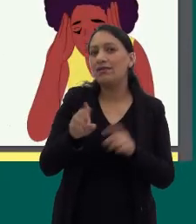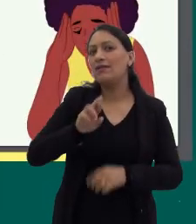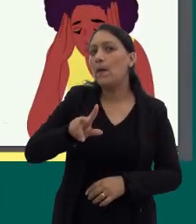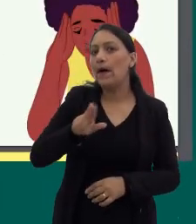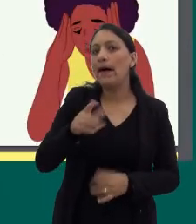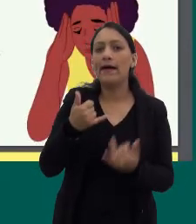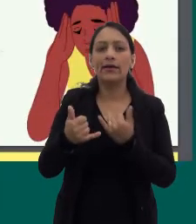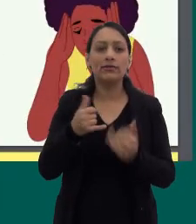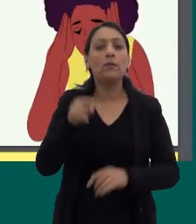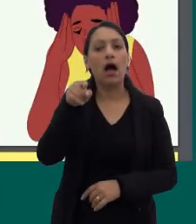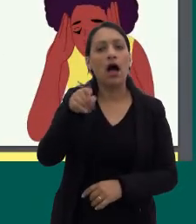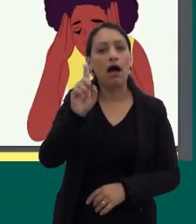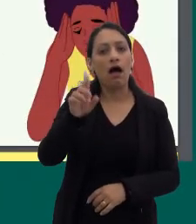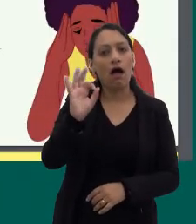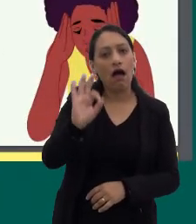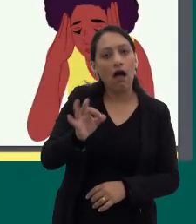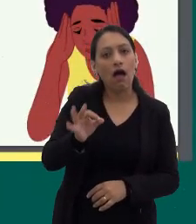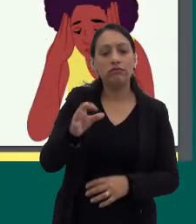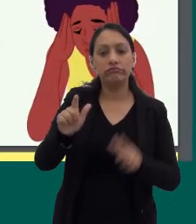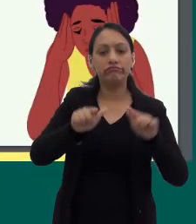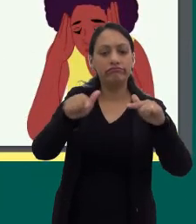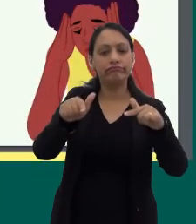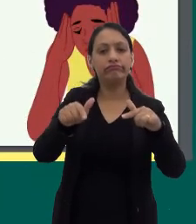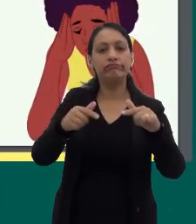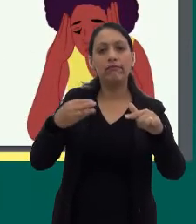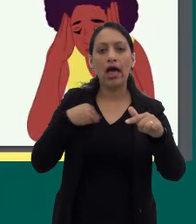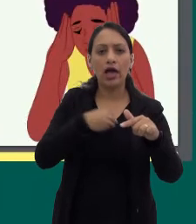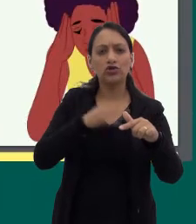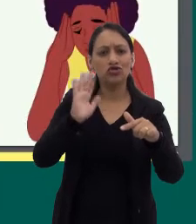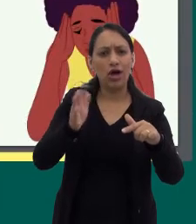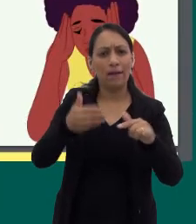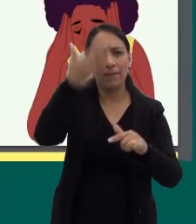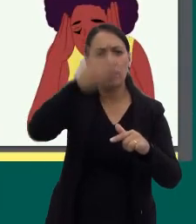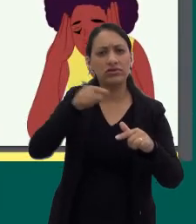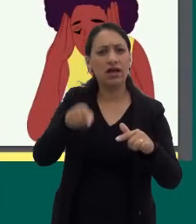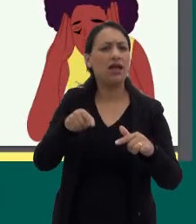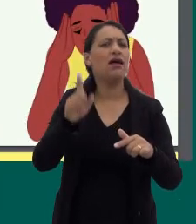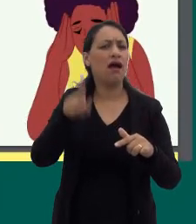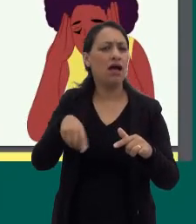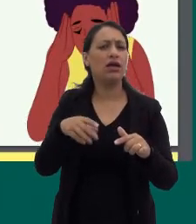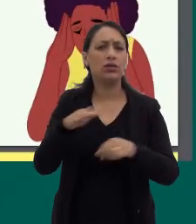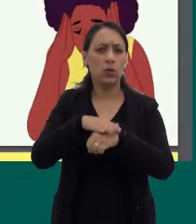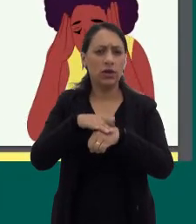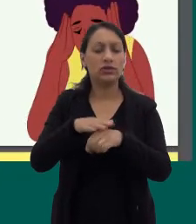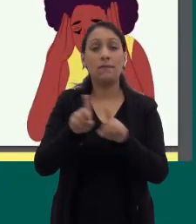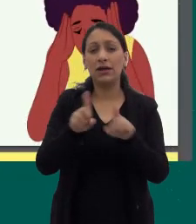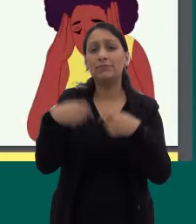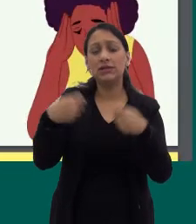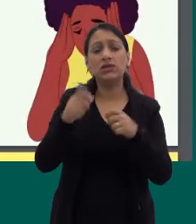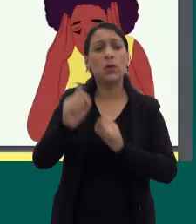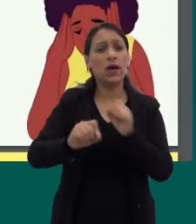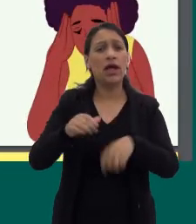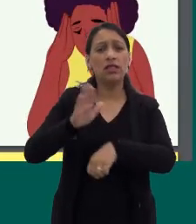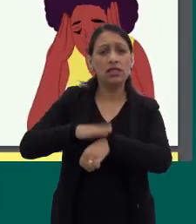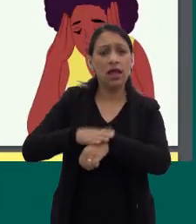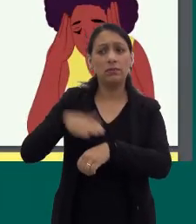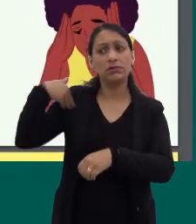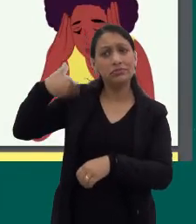alguma patologia, né? Necessita de um olhar, existem vários critérios de tempo, que acho que só